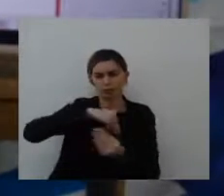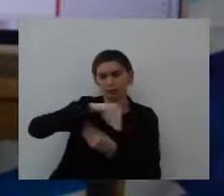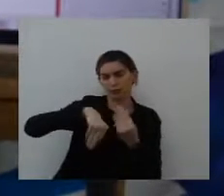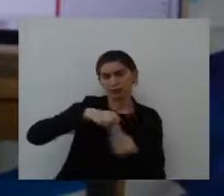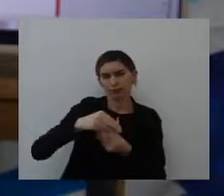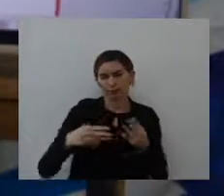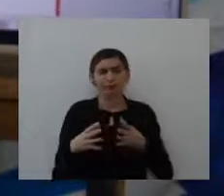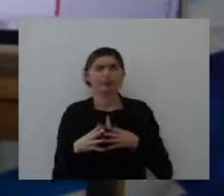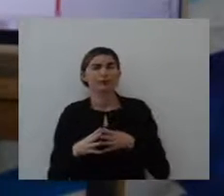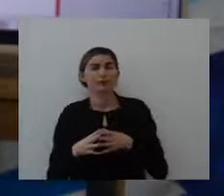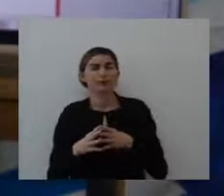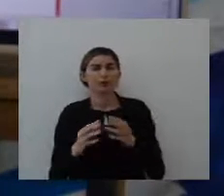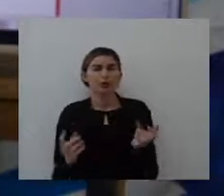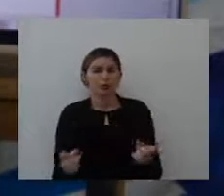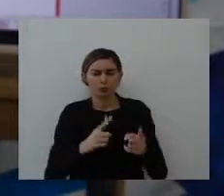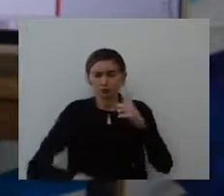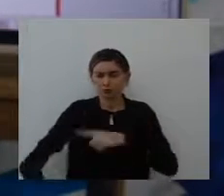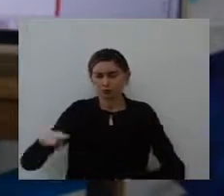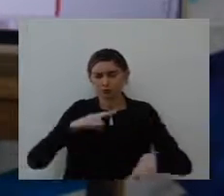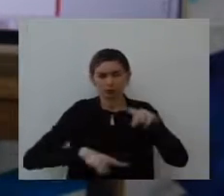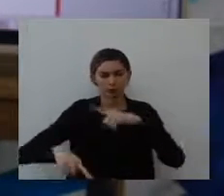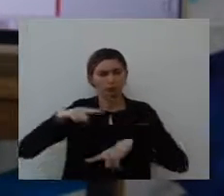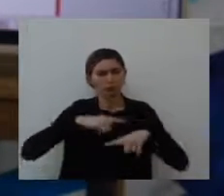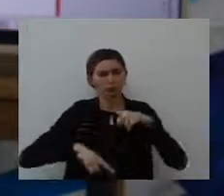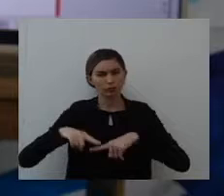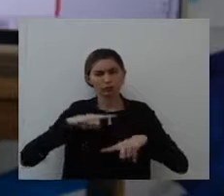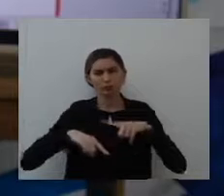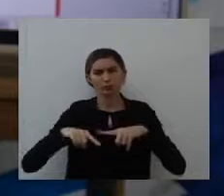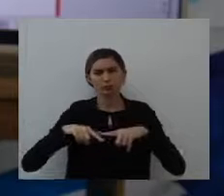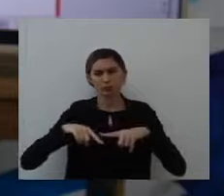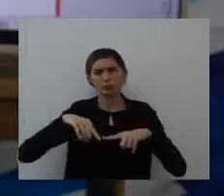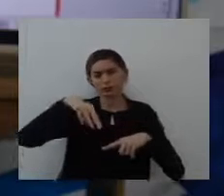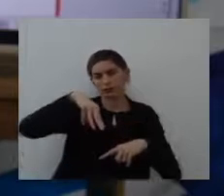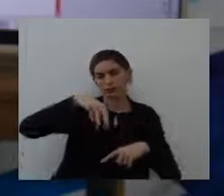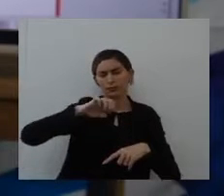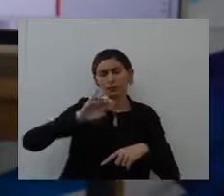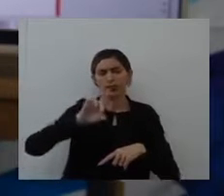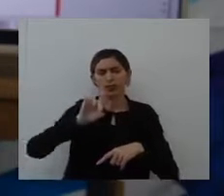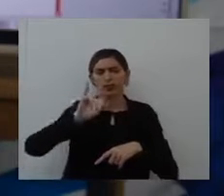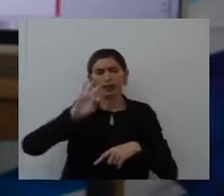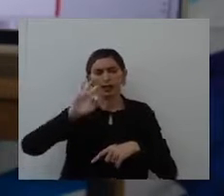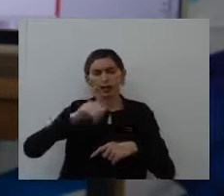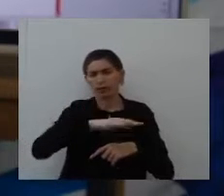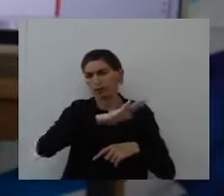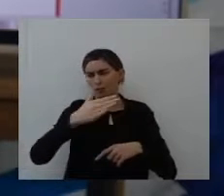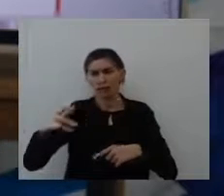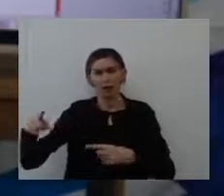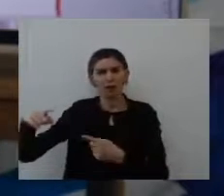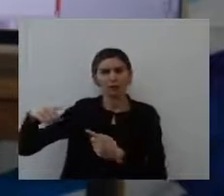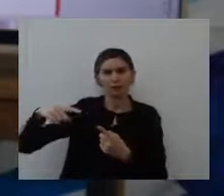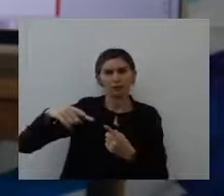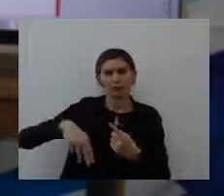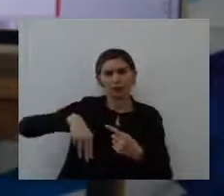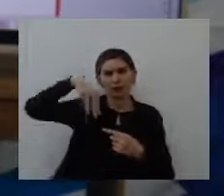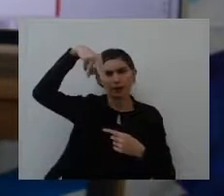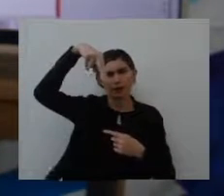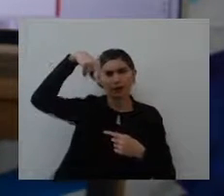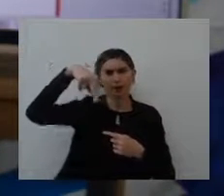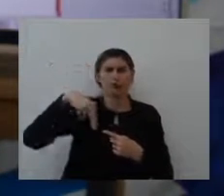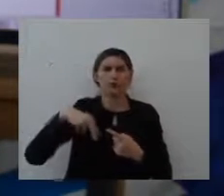creto-micênica, e controlam o chamado Mediterrâneo Oriental. Graças